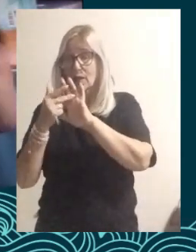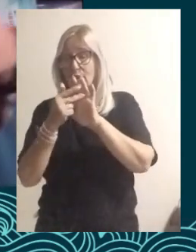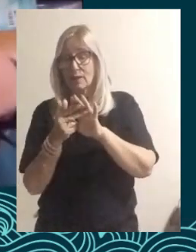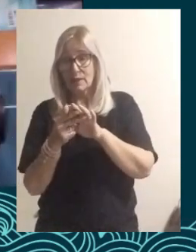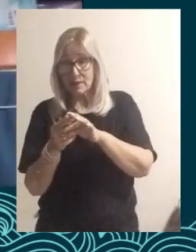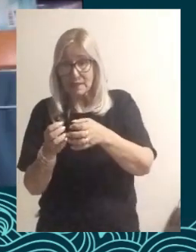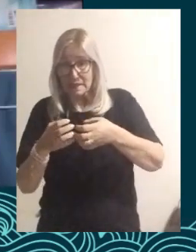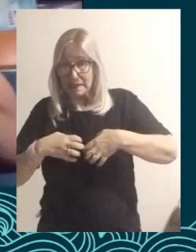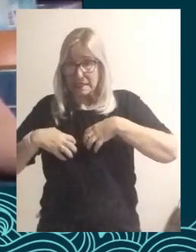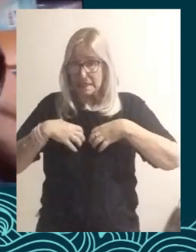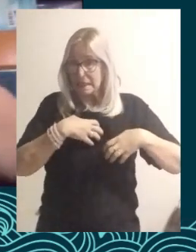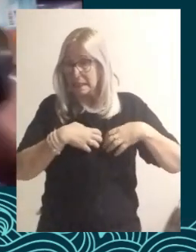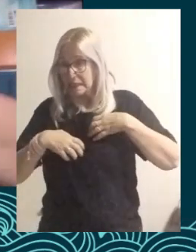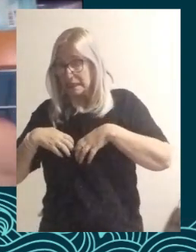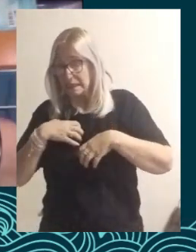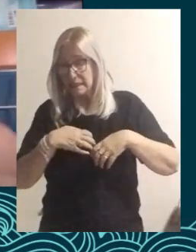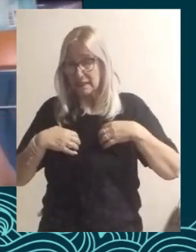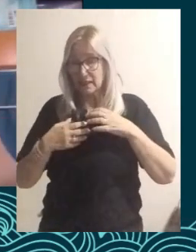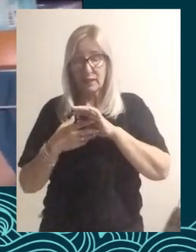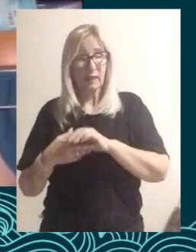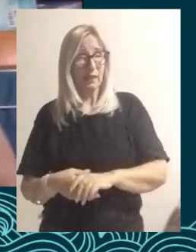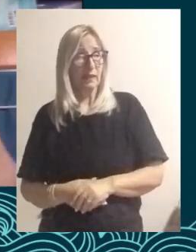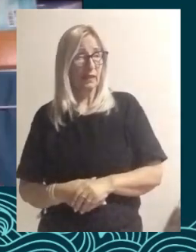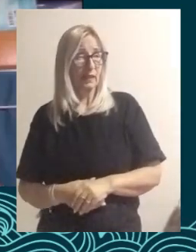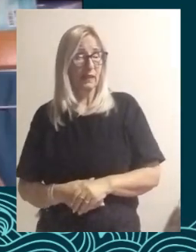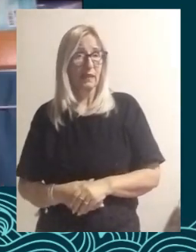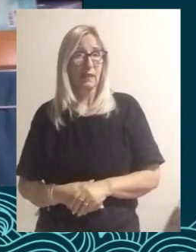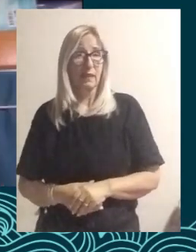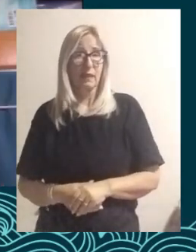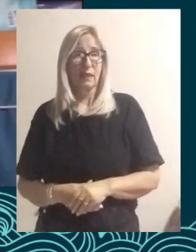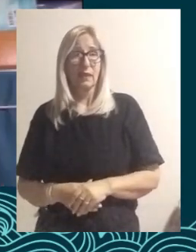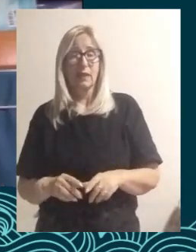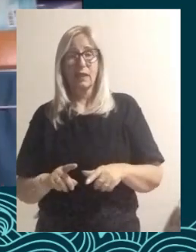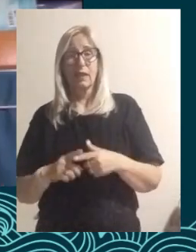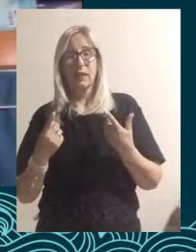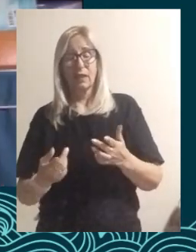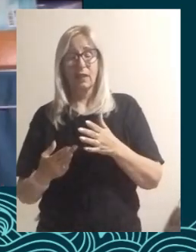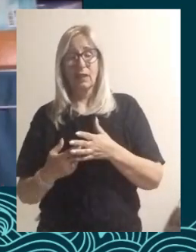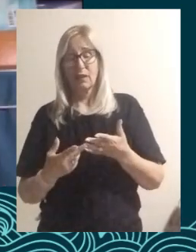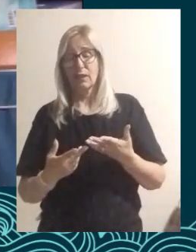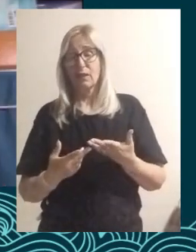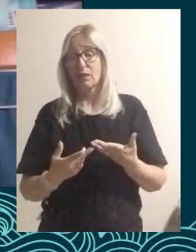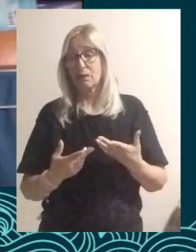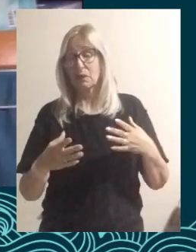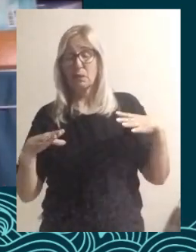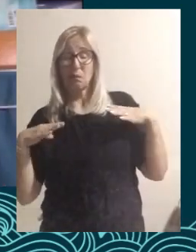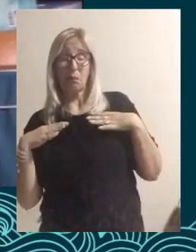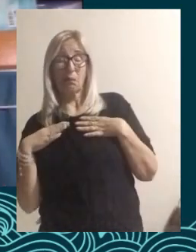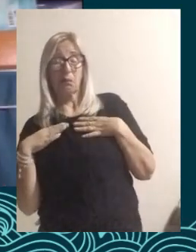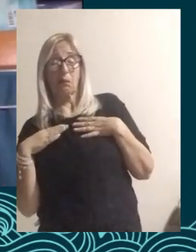a sair, talvez de uma espécie de ansiedade, a sair do automático. E